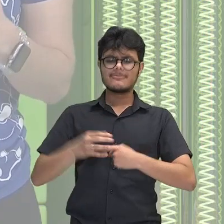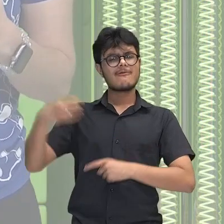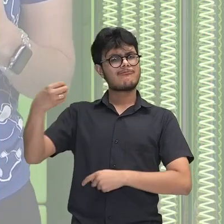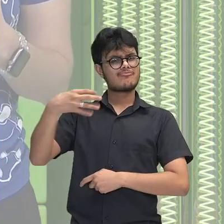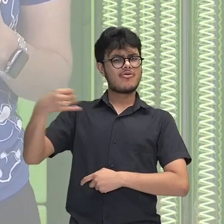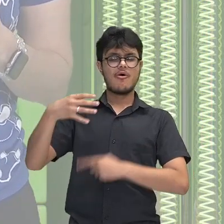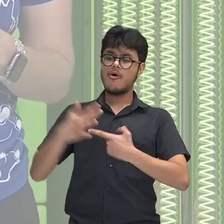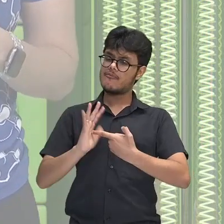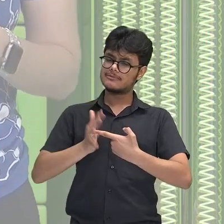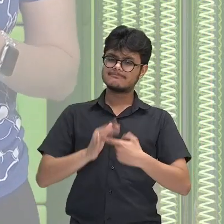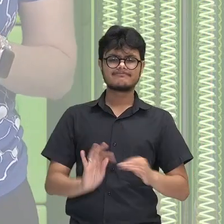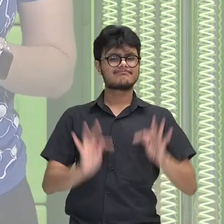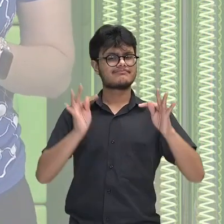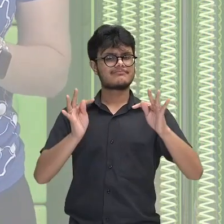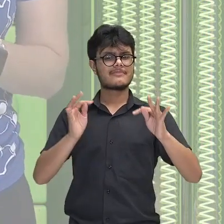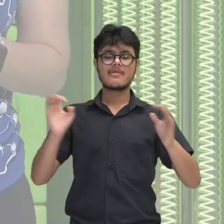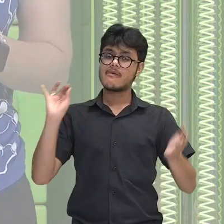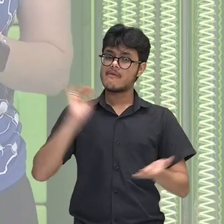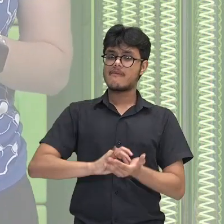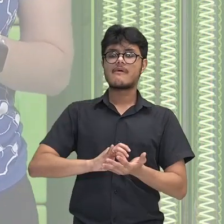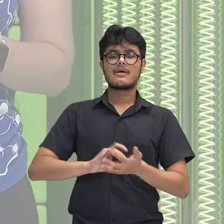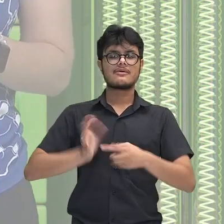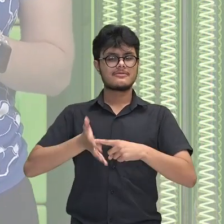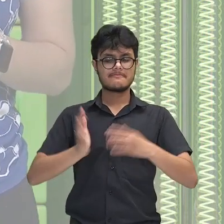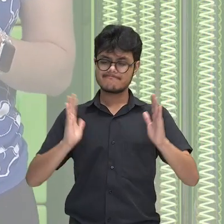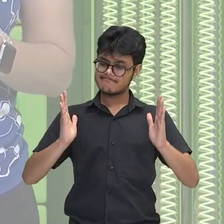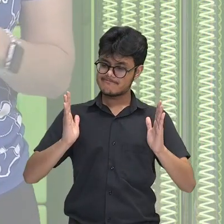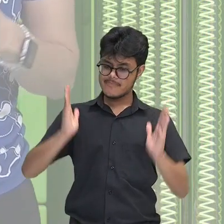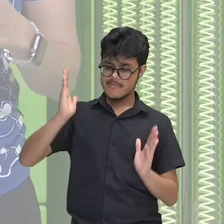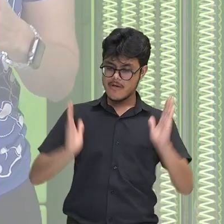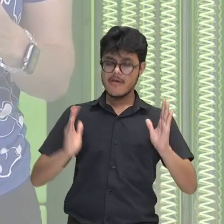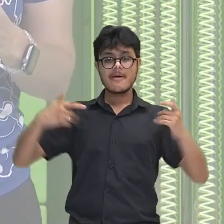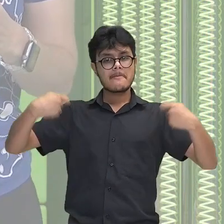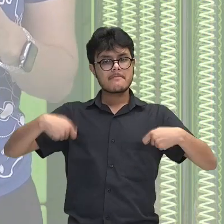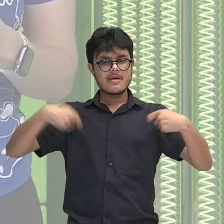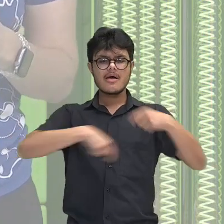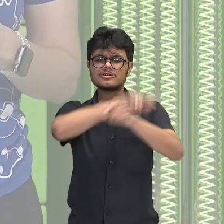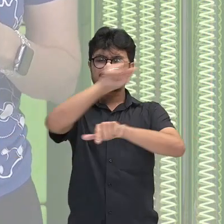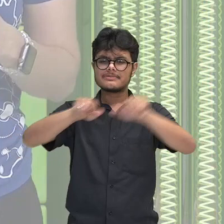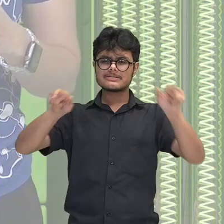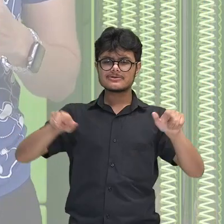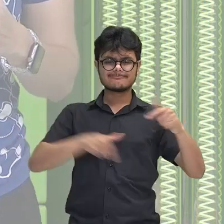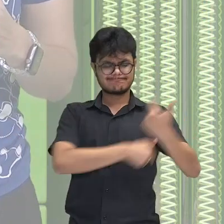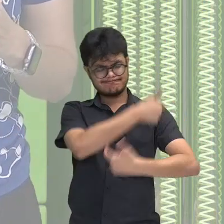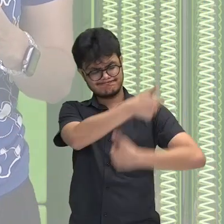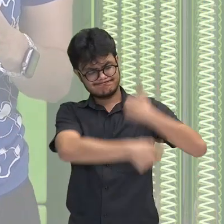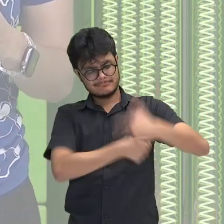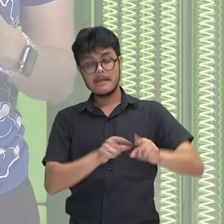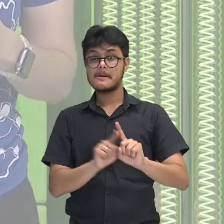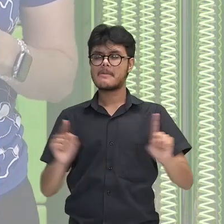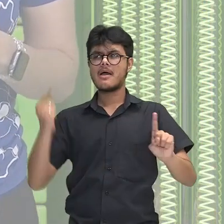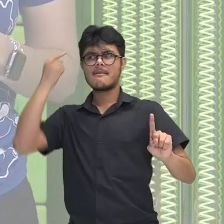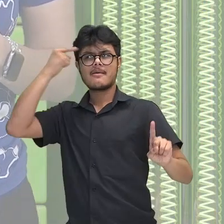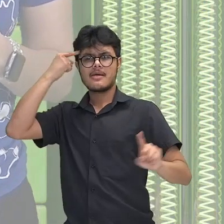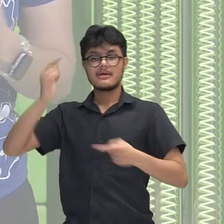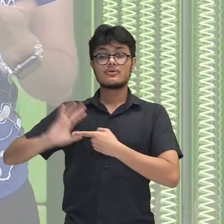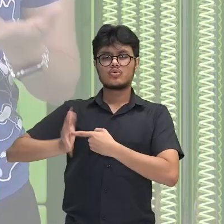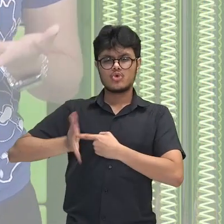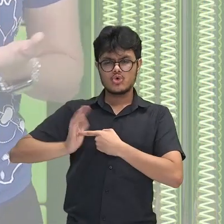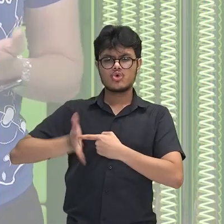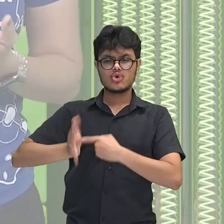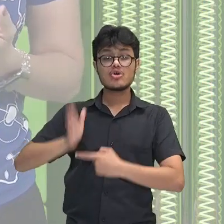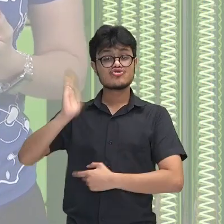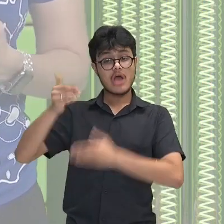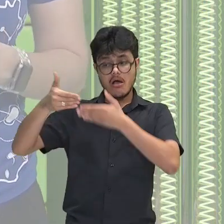para aquele momento onde as pessoas, na verdade, já estavam sendo substituídas